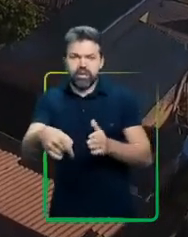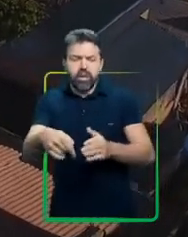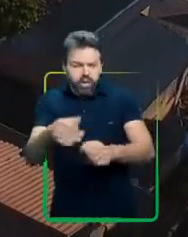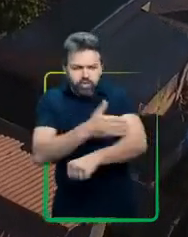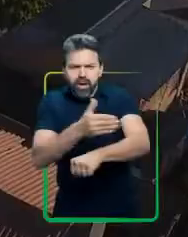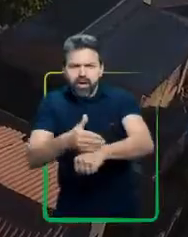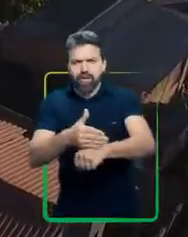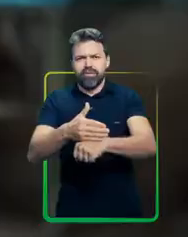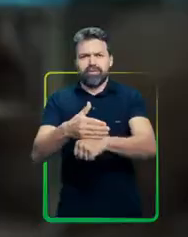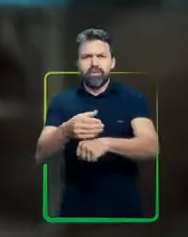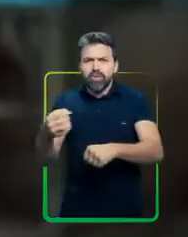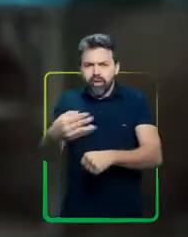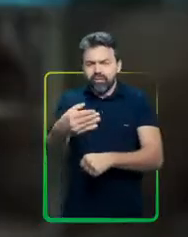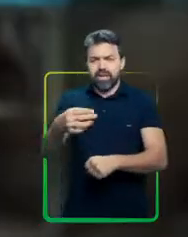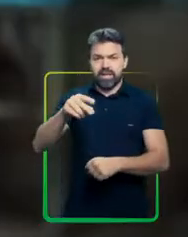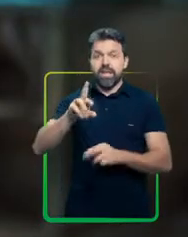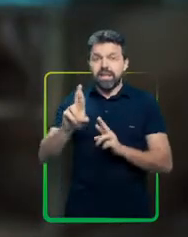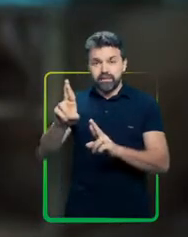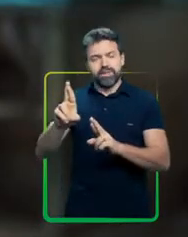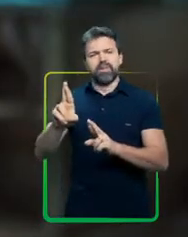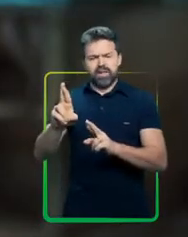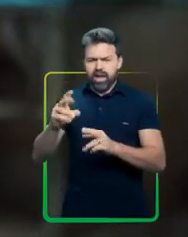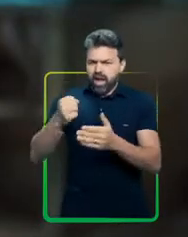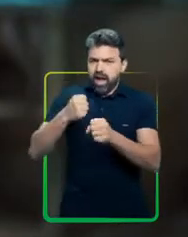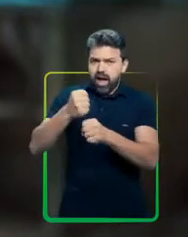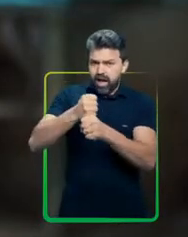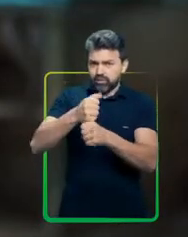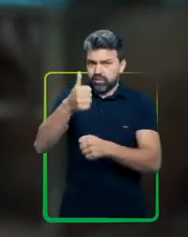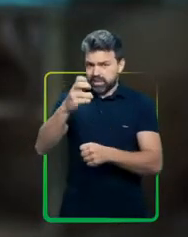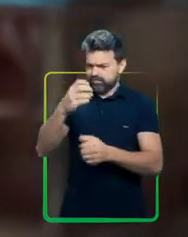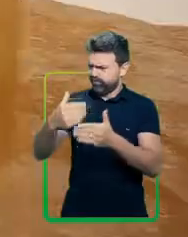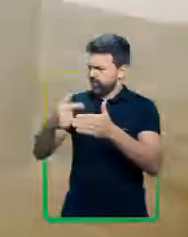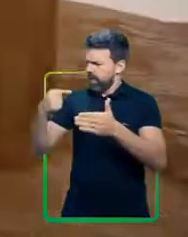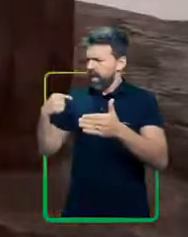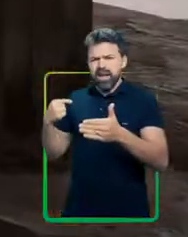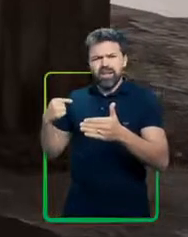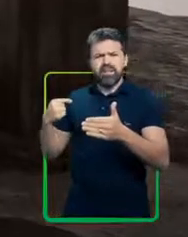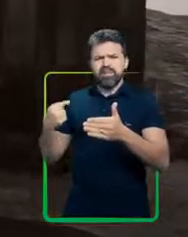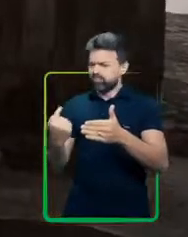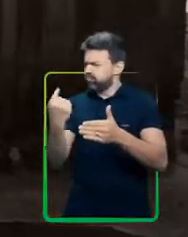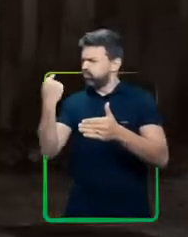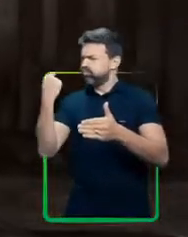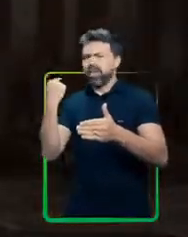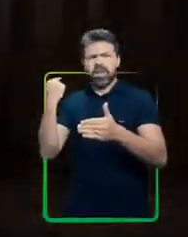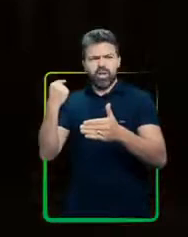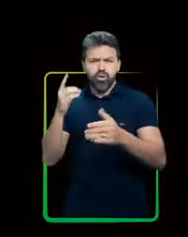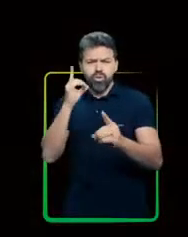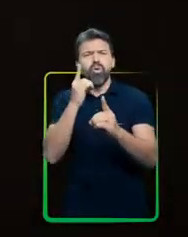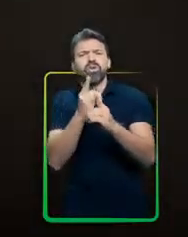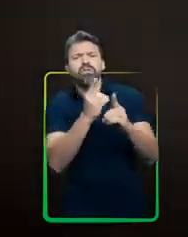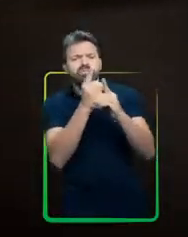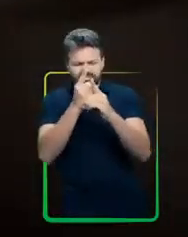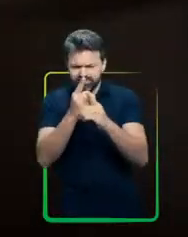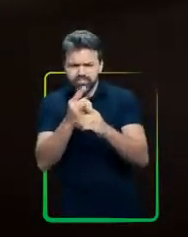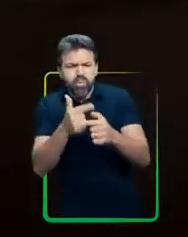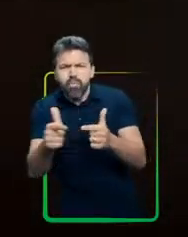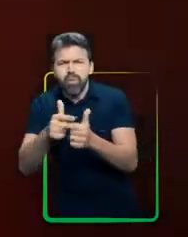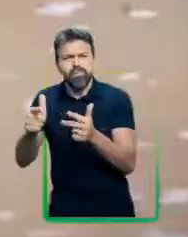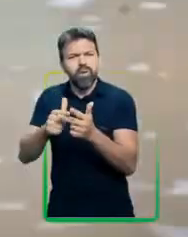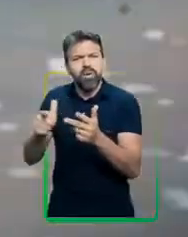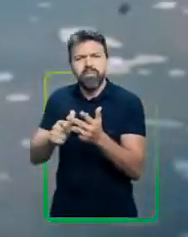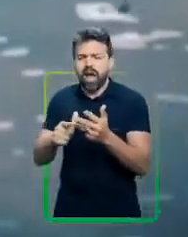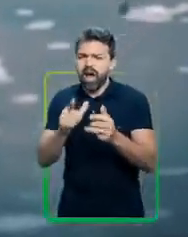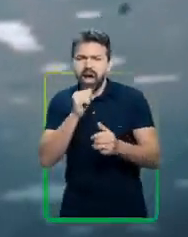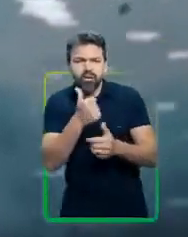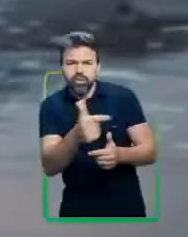Esperança há 10 anos atrás. Então aqui nós encontramos muita dificuldade, entendeu? Porque não tinha água, não tinha energia. Na